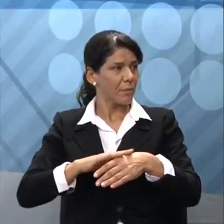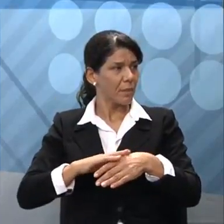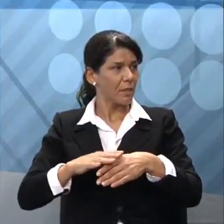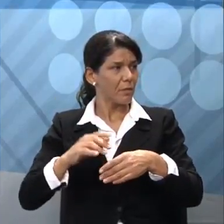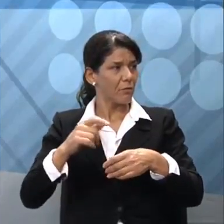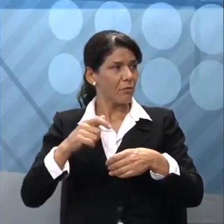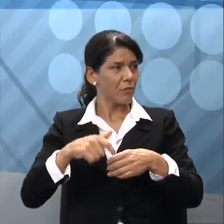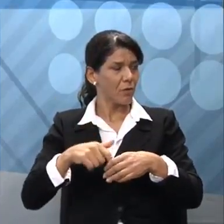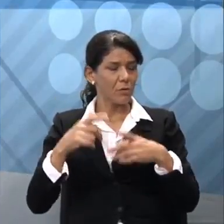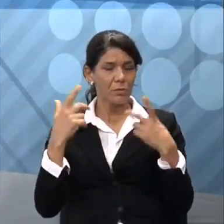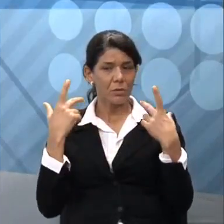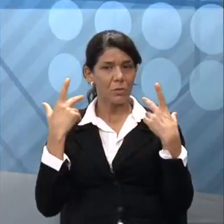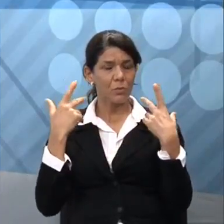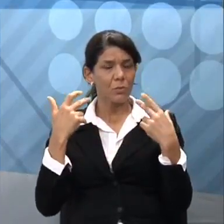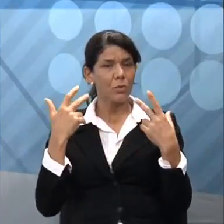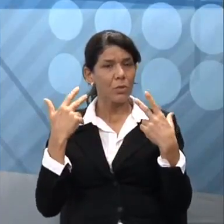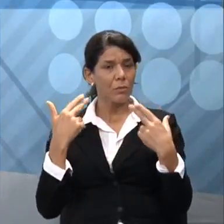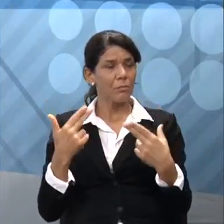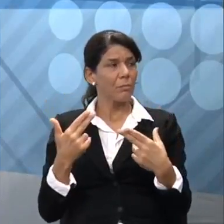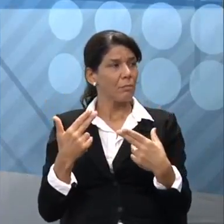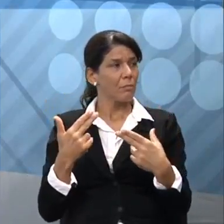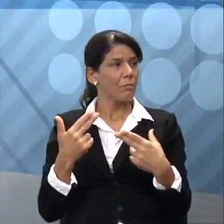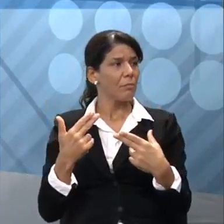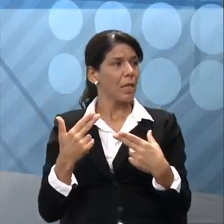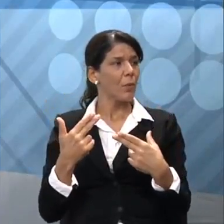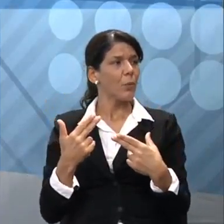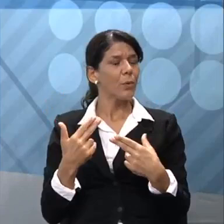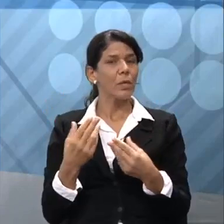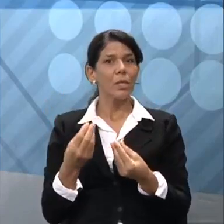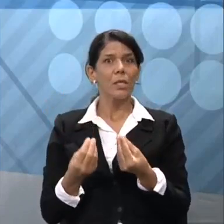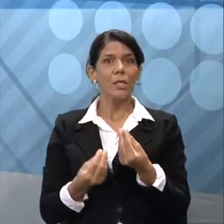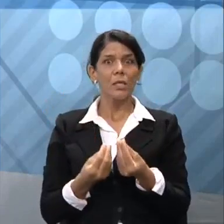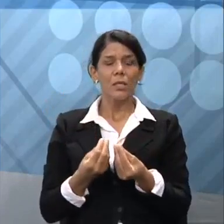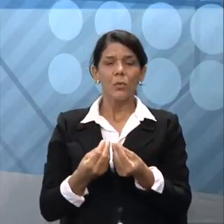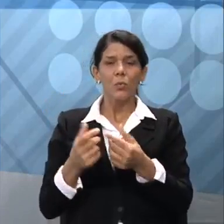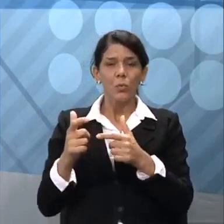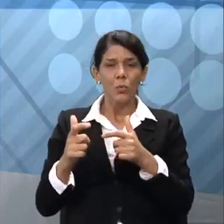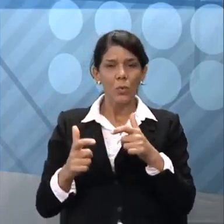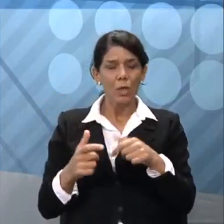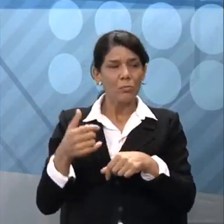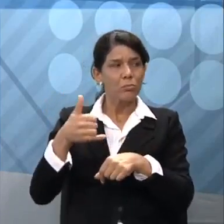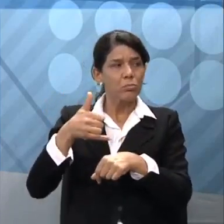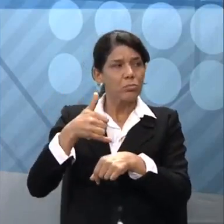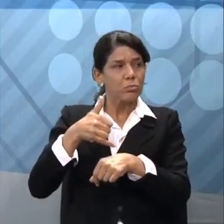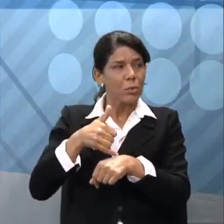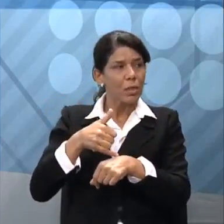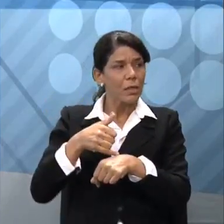sua localização inicial, vede o local de inserção e o líquido, então,